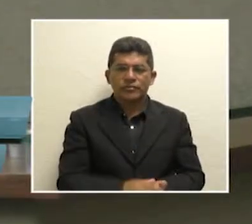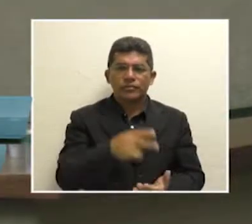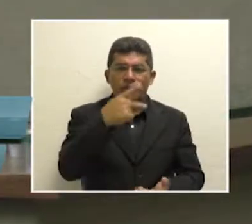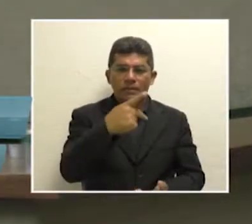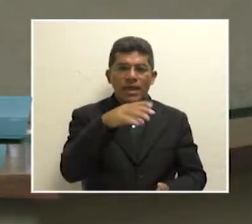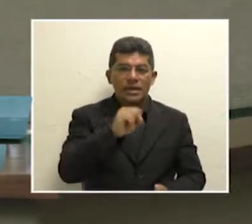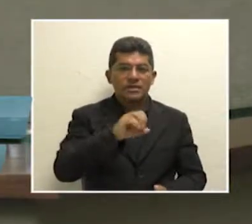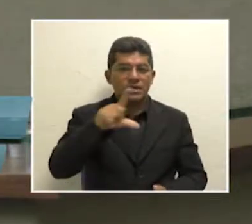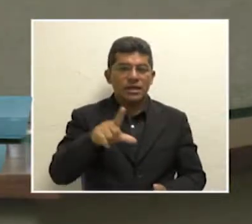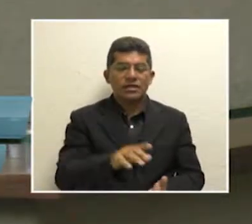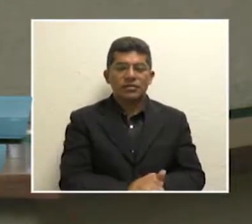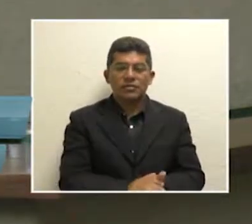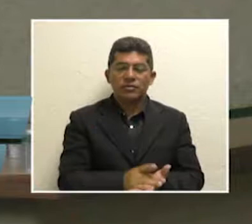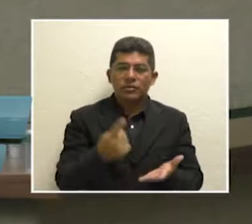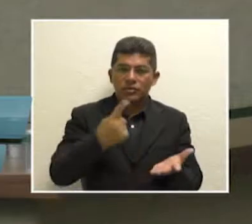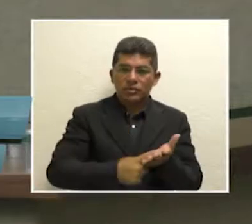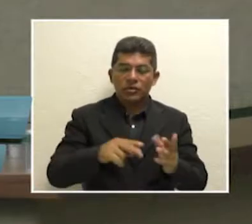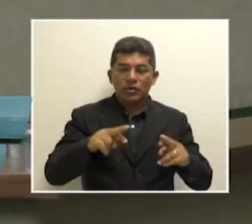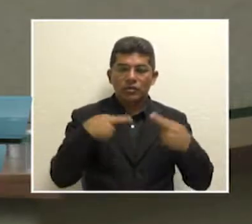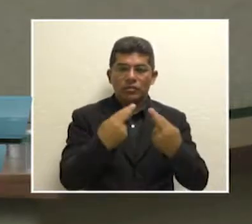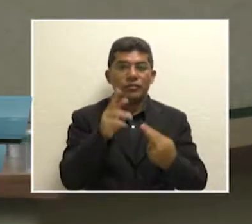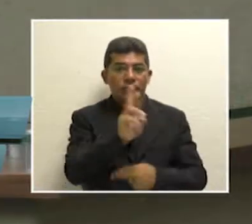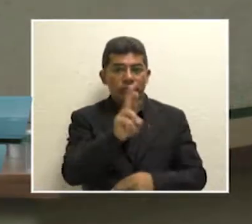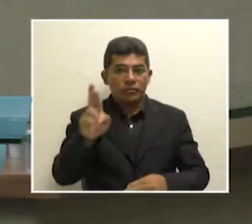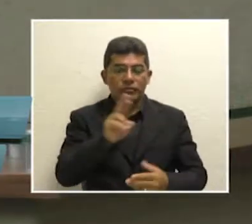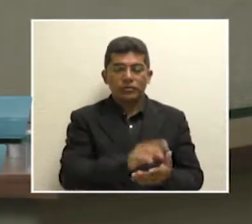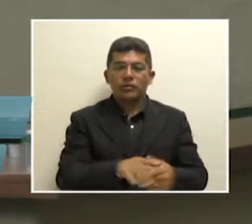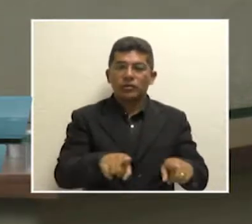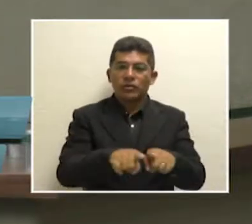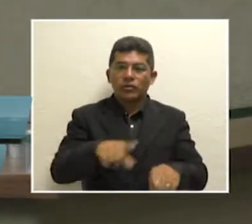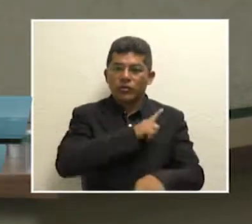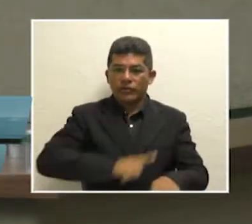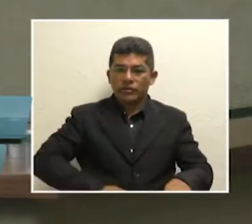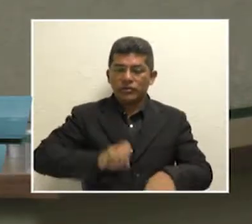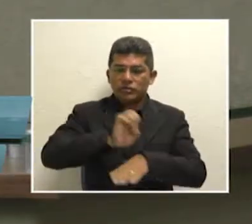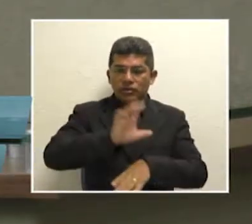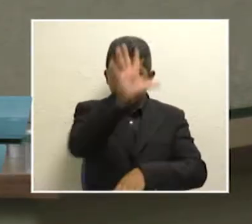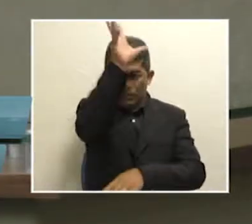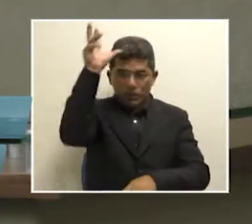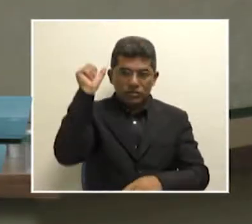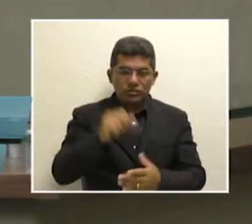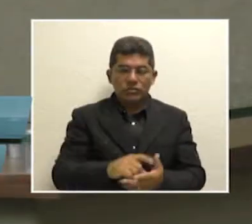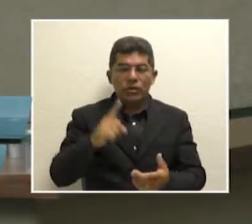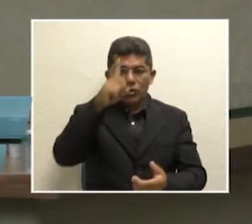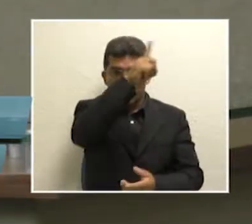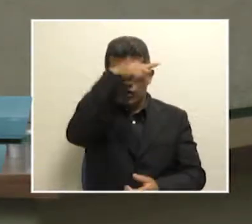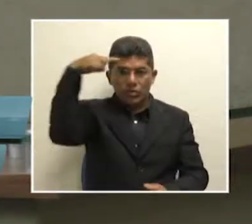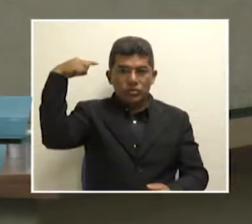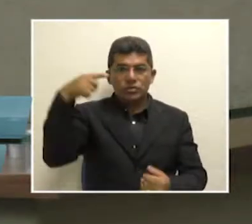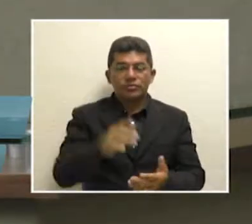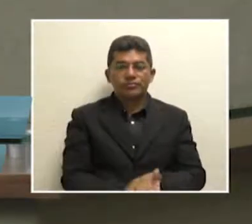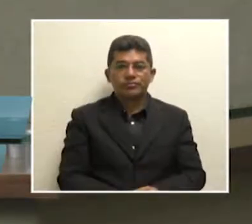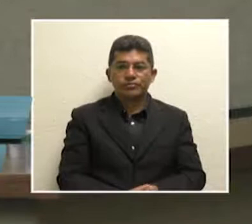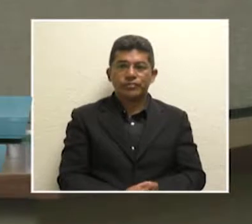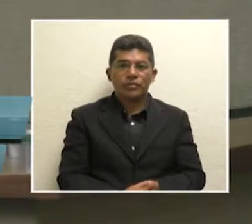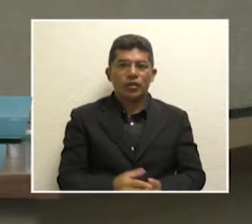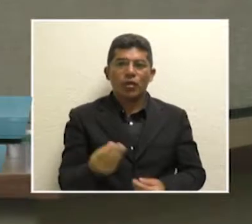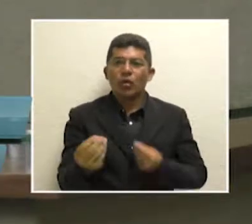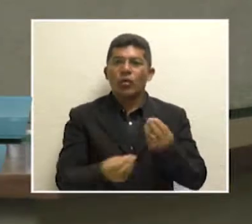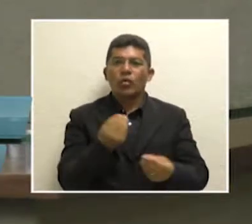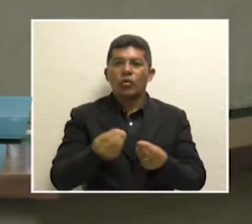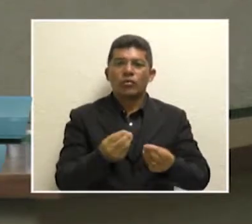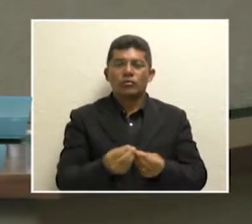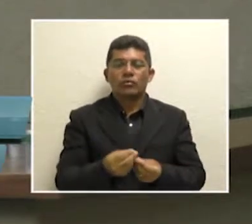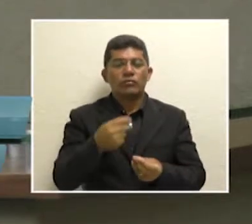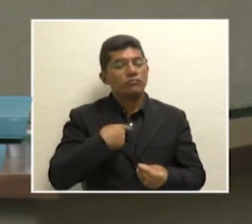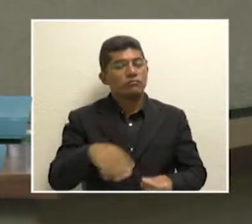PSL, Rondônia e Roraima, com a presença também do governador do estado do Amazonas, Wilson Lima, com o ministro da